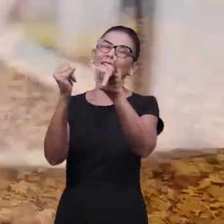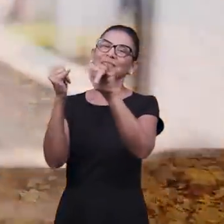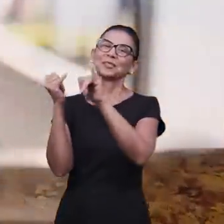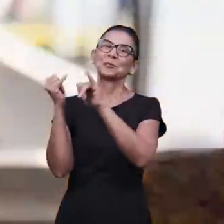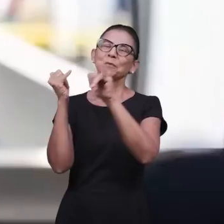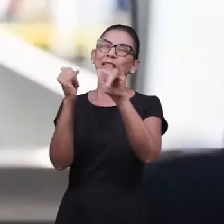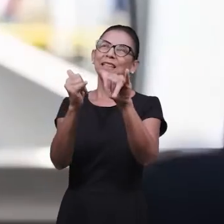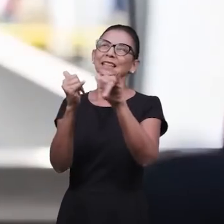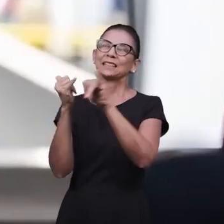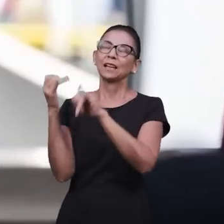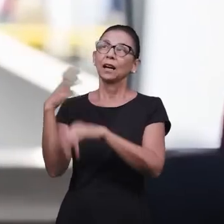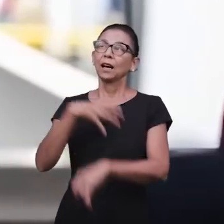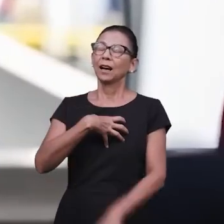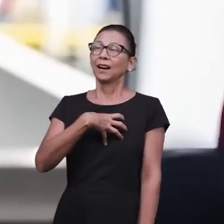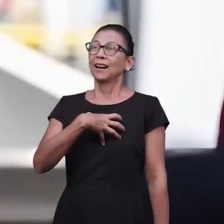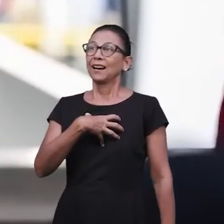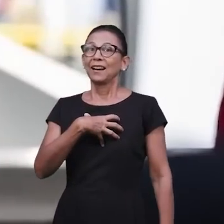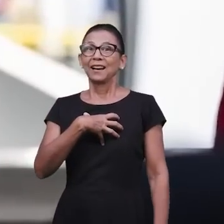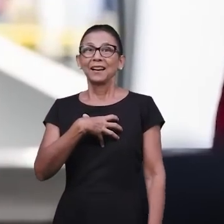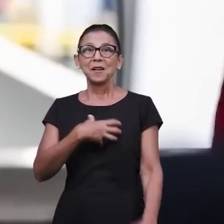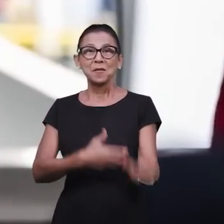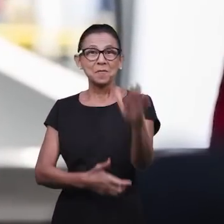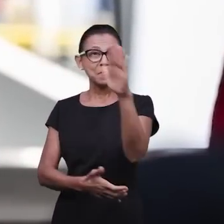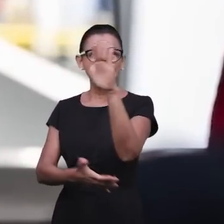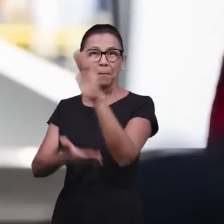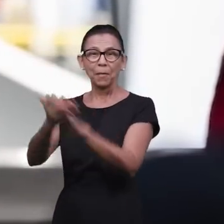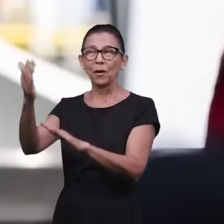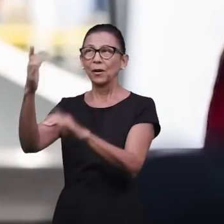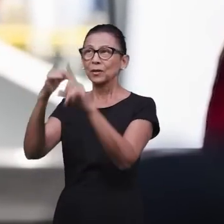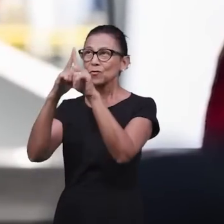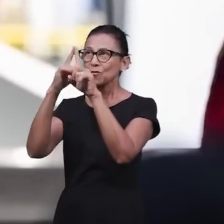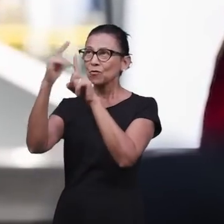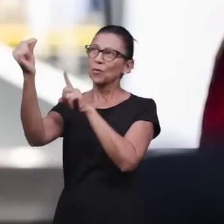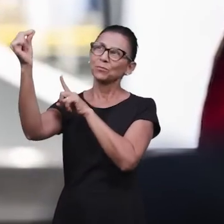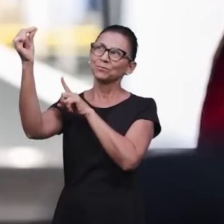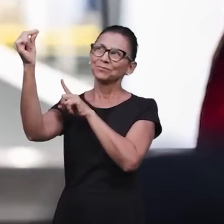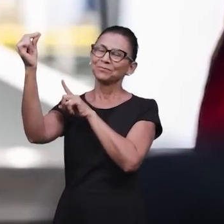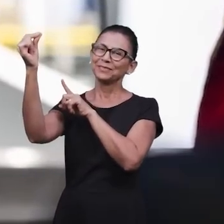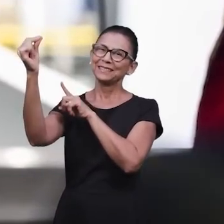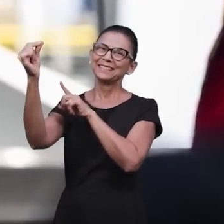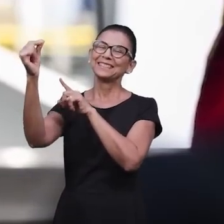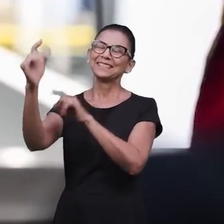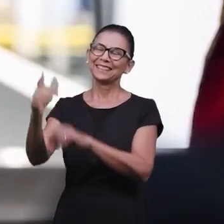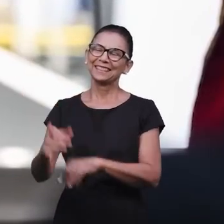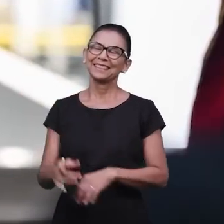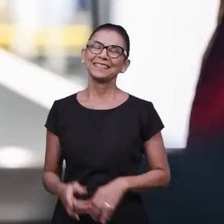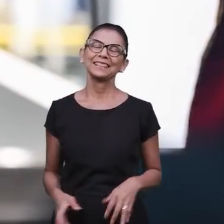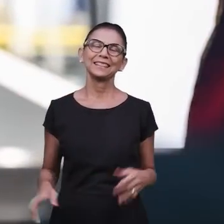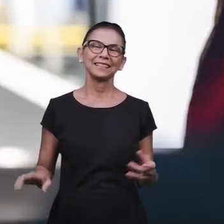andarei, no toque da trombeta subirei.